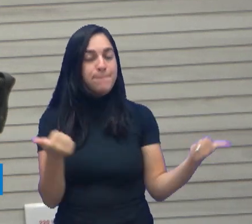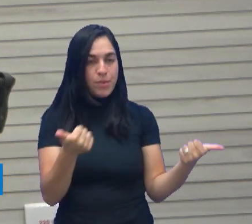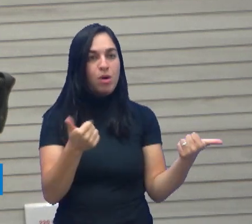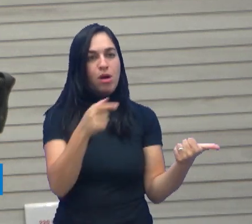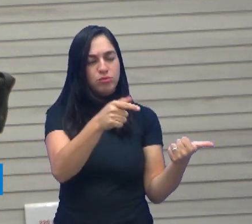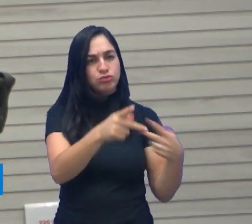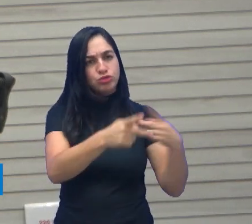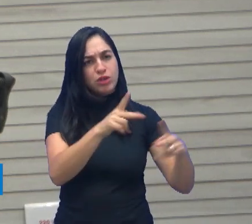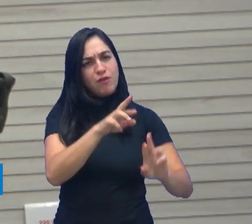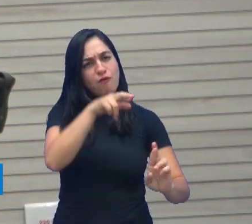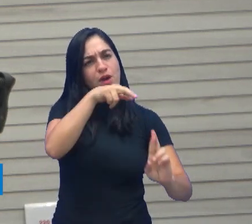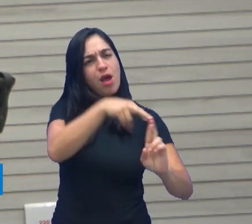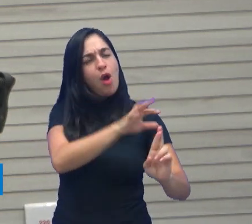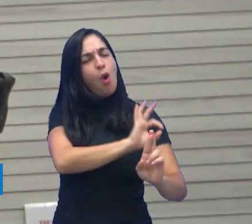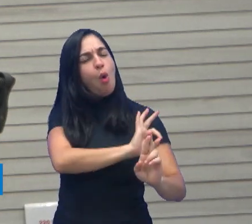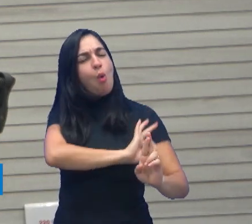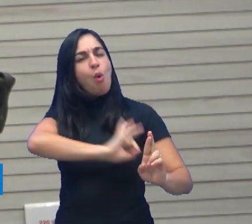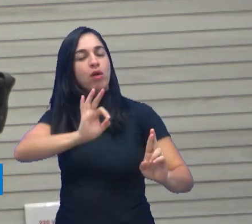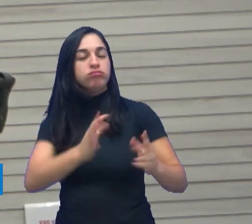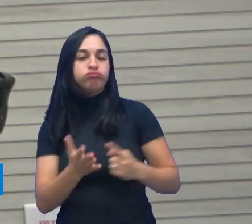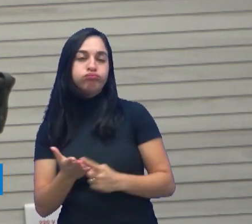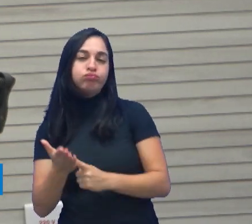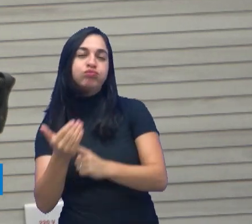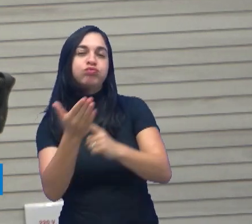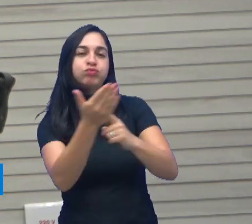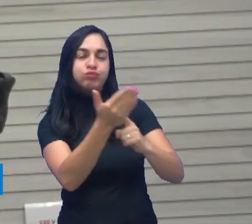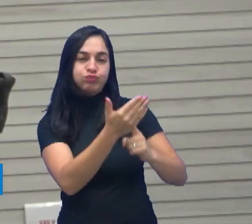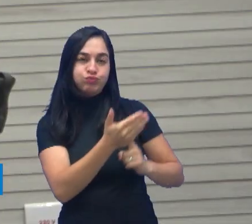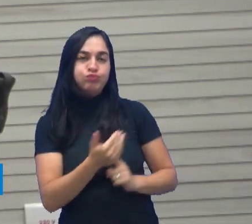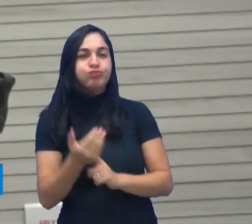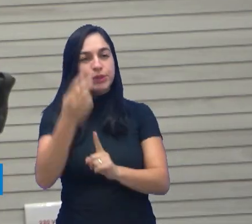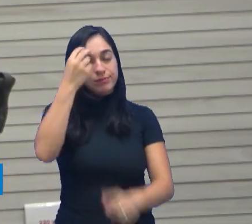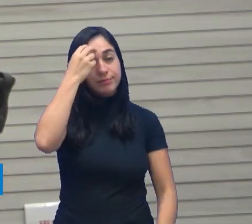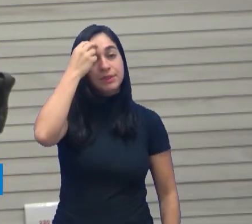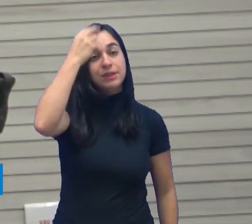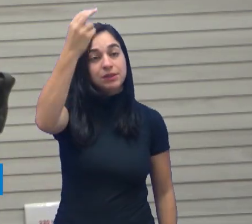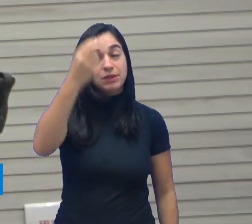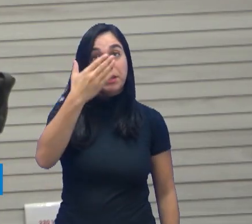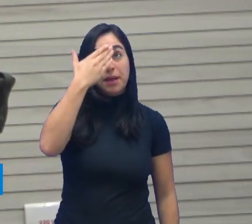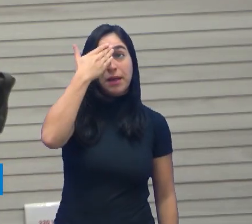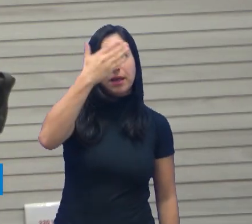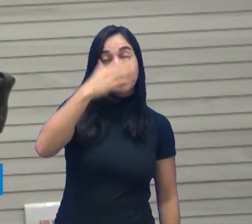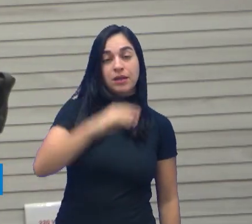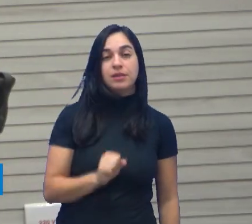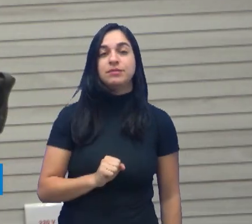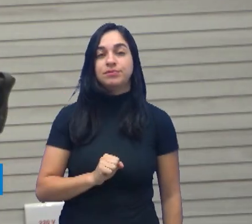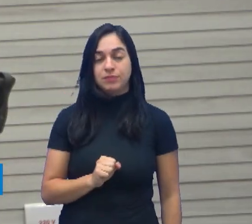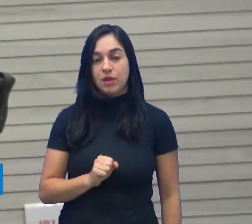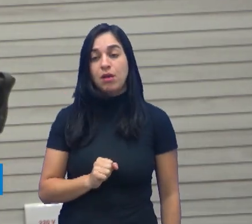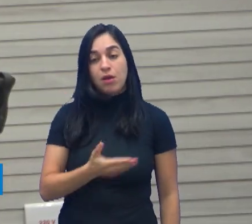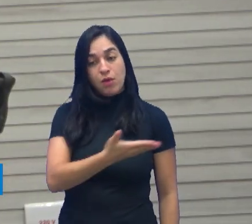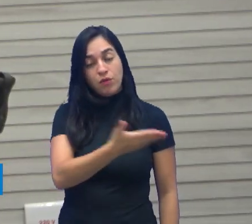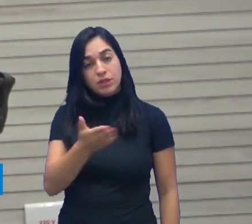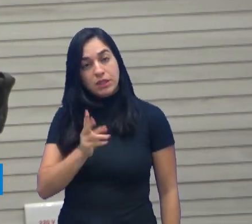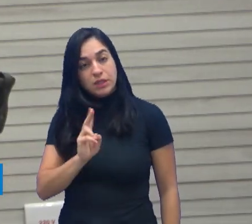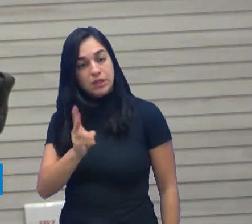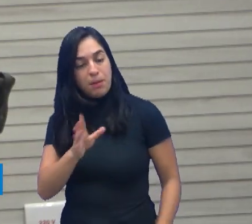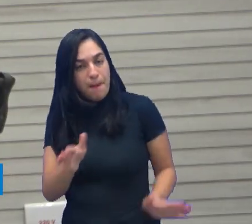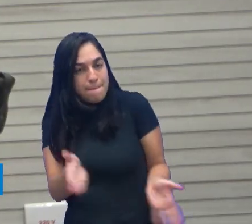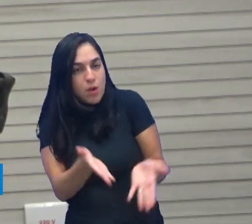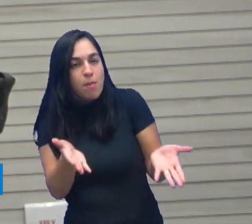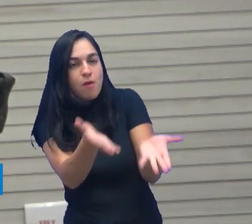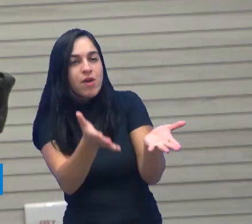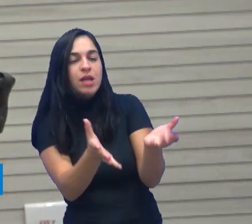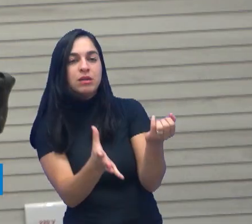cidade tecnológica, de uma cidade inteligente, e graças aos senhores promovendo segurança pública na